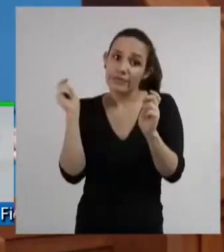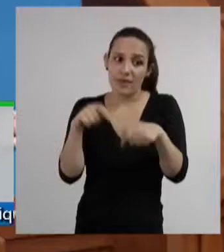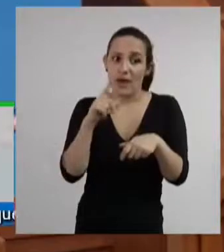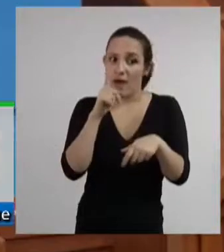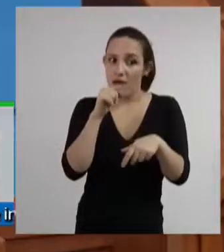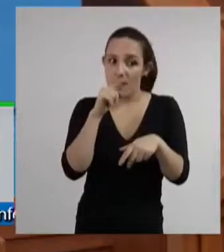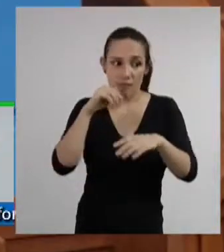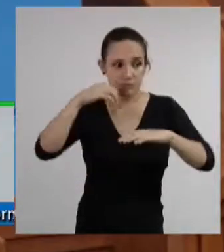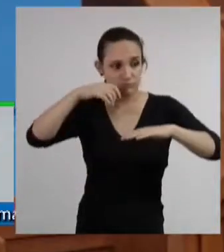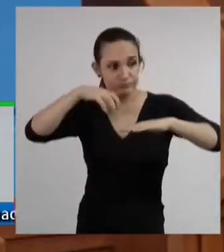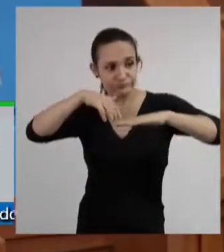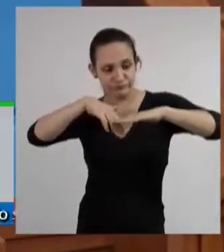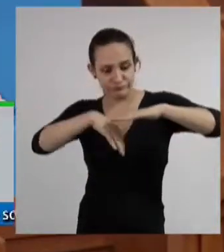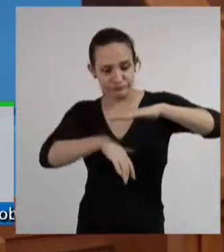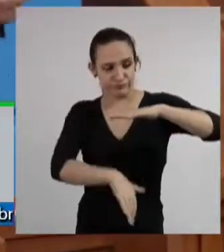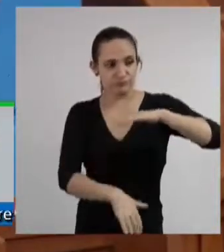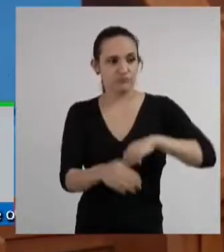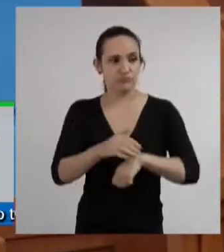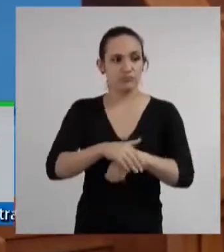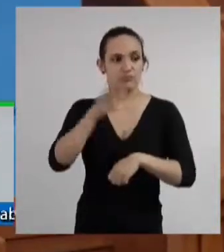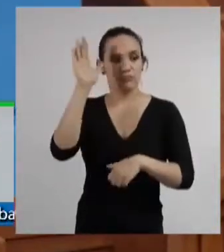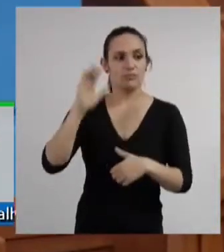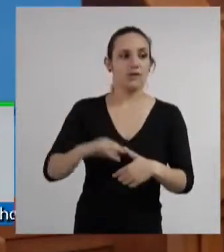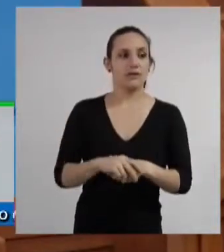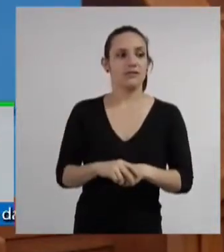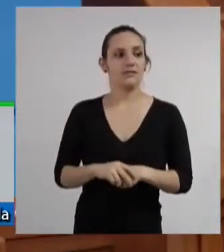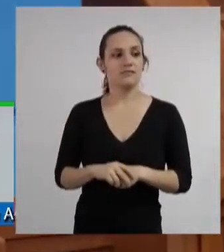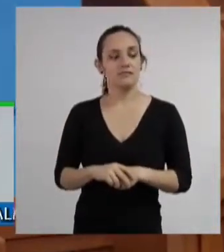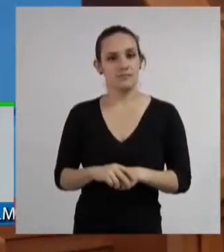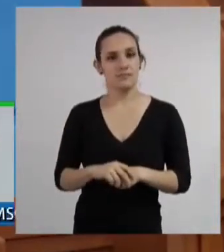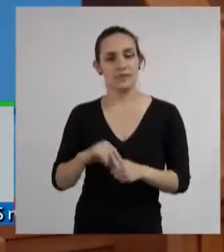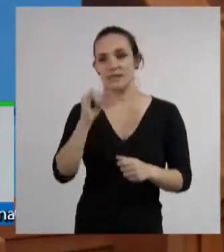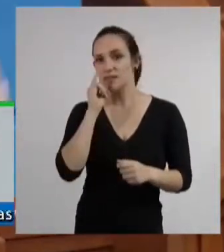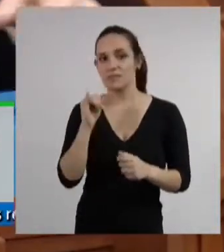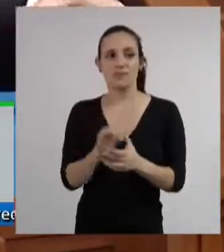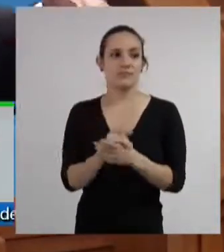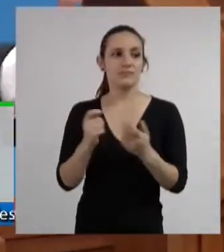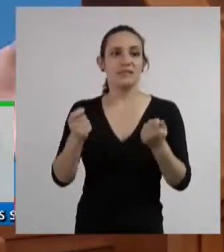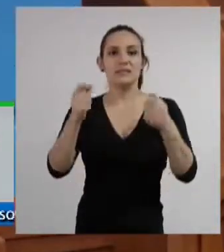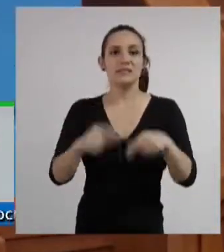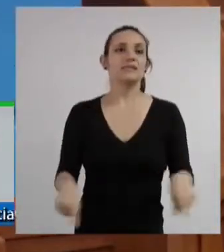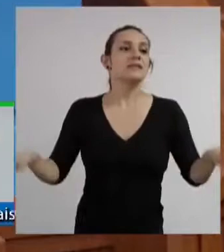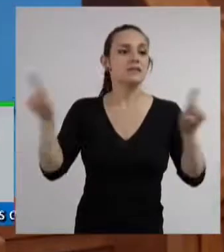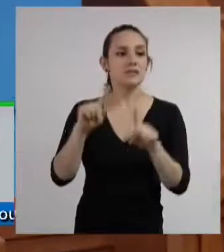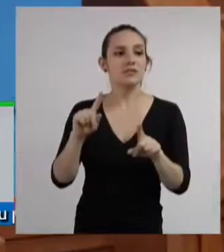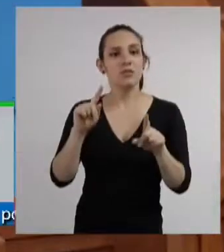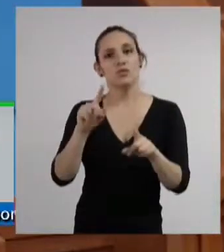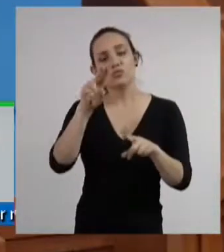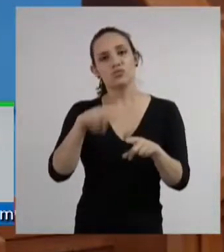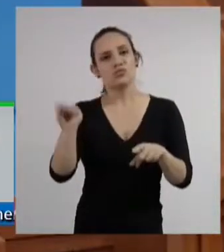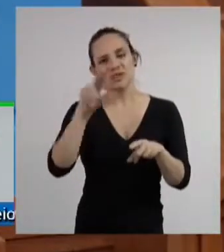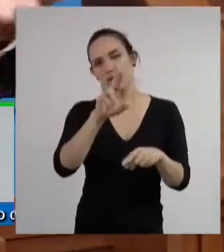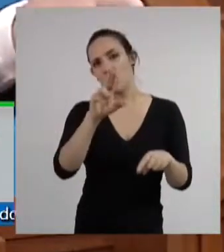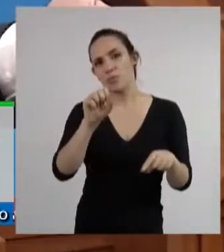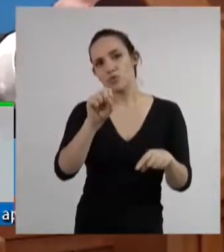não fica aquela crosta grossa, impactada, quando você faz a calagem através de subsolador. Então, a região de